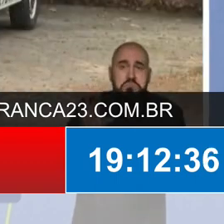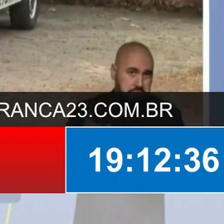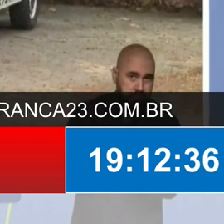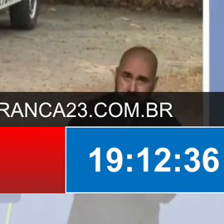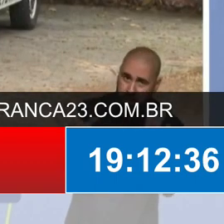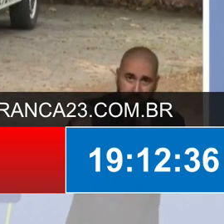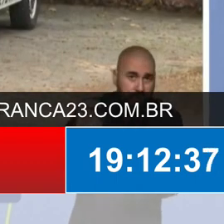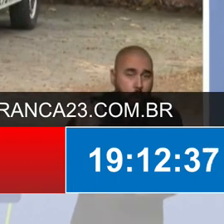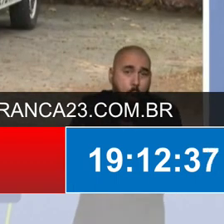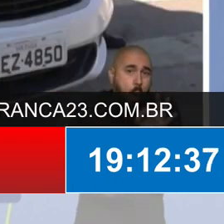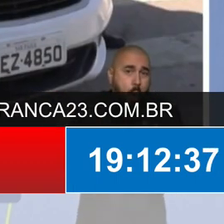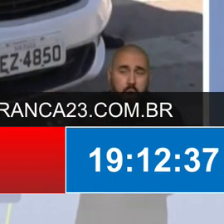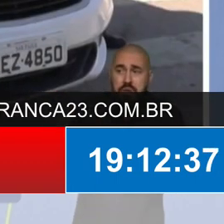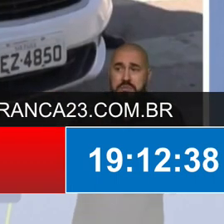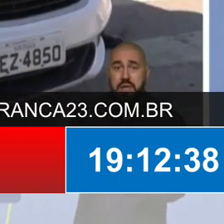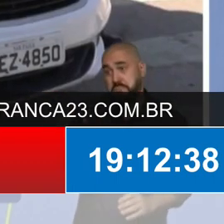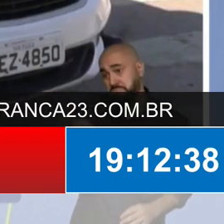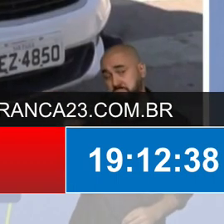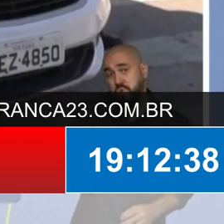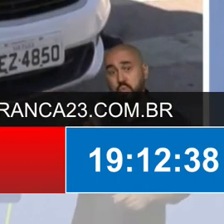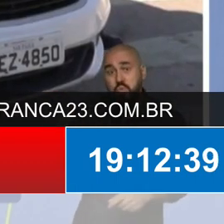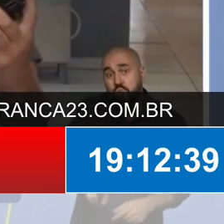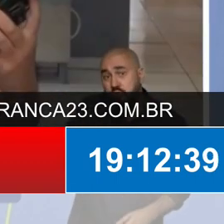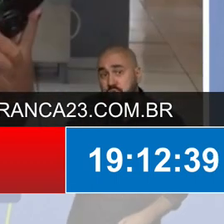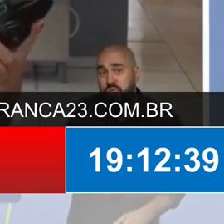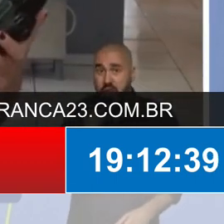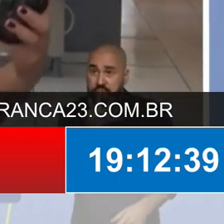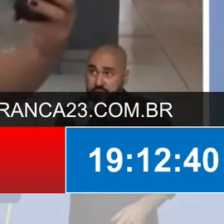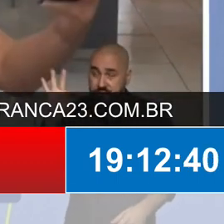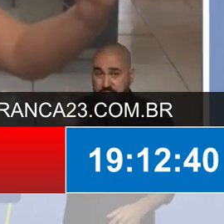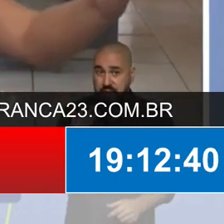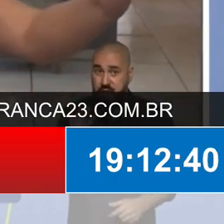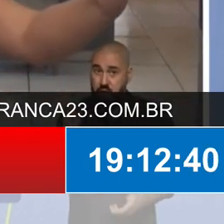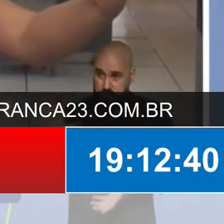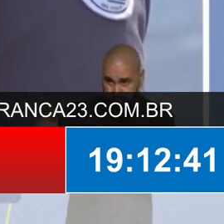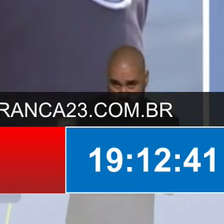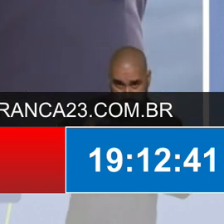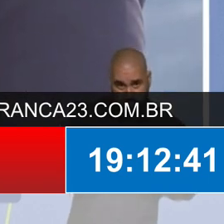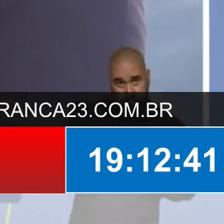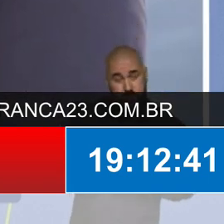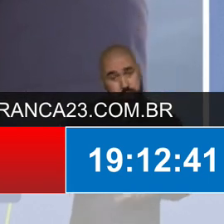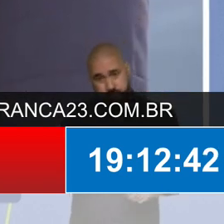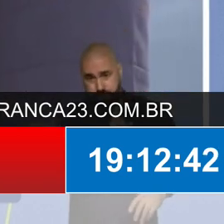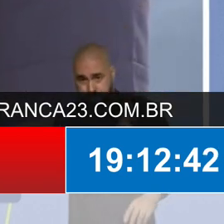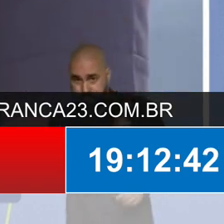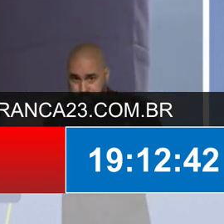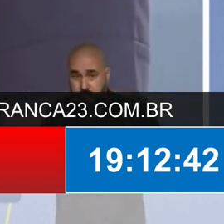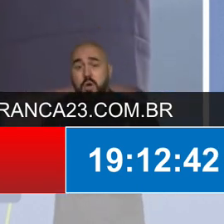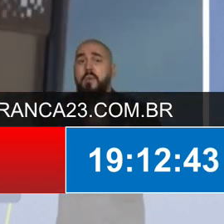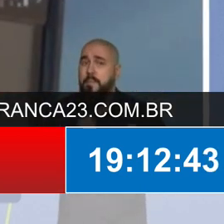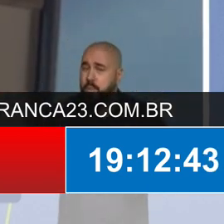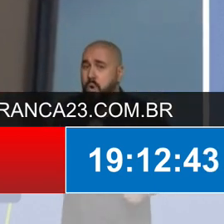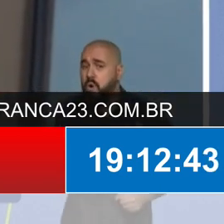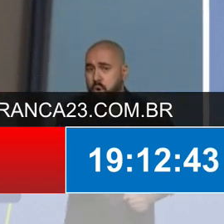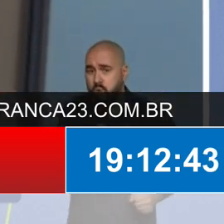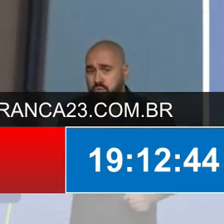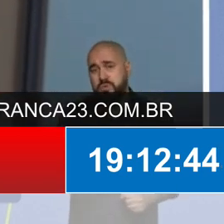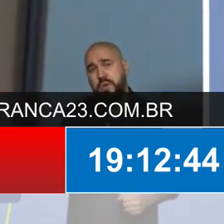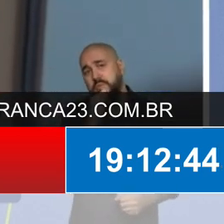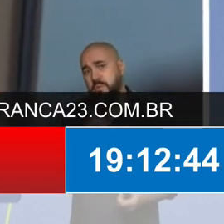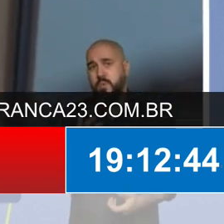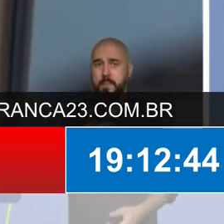aqueles que decidirem usar recursos federais deverão se adequar a essas normas. Atualmente as câmeras são utilizadas aí nos estados da Bahia,